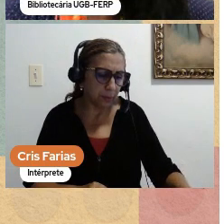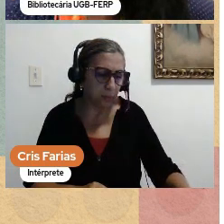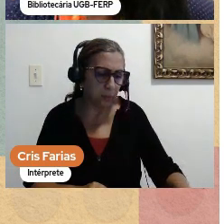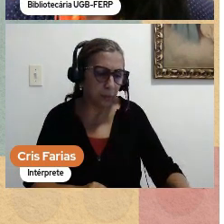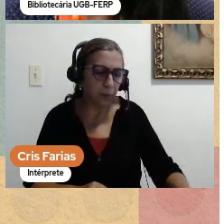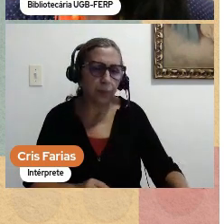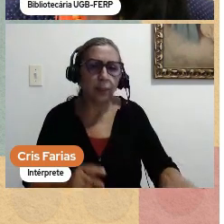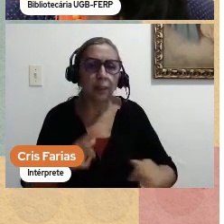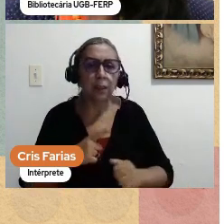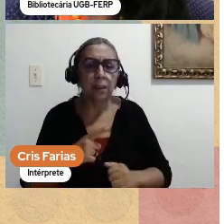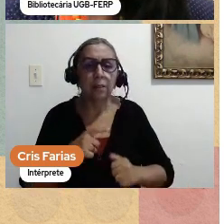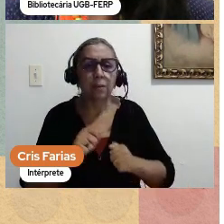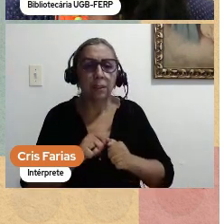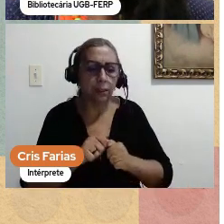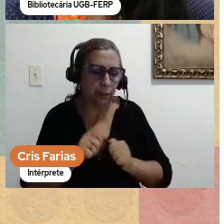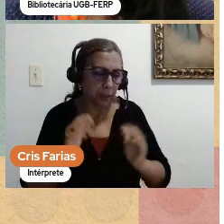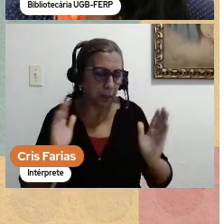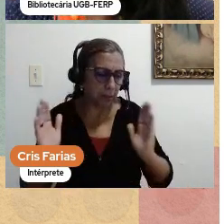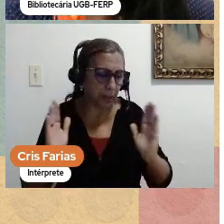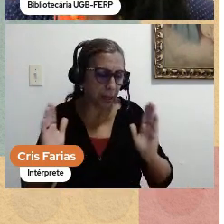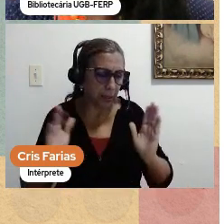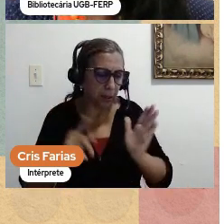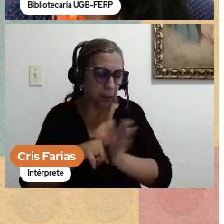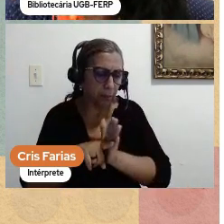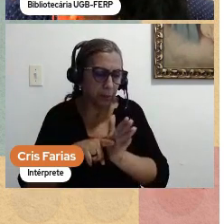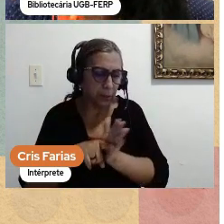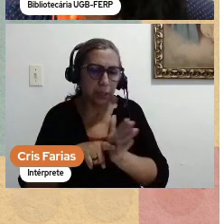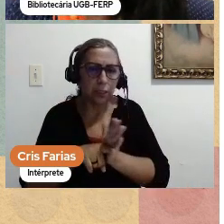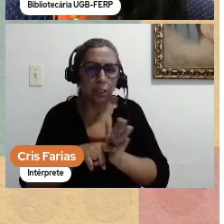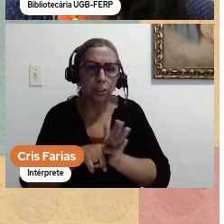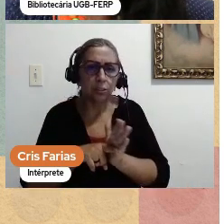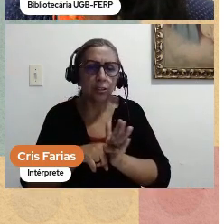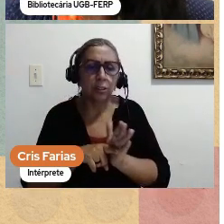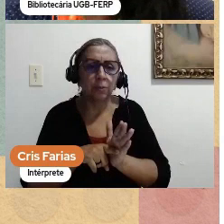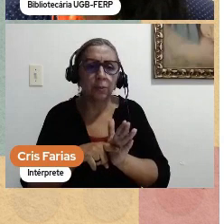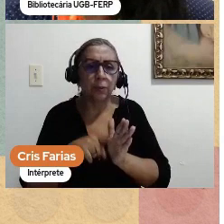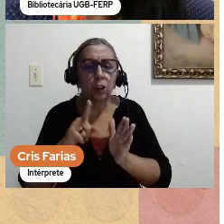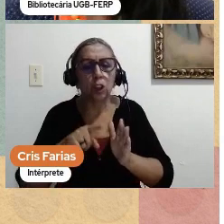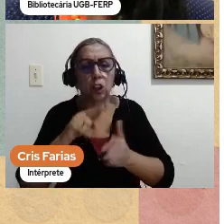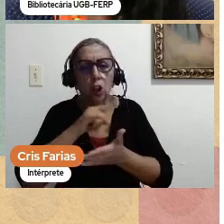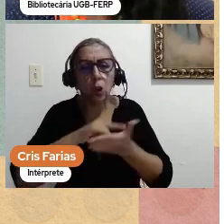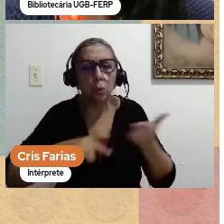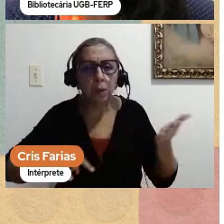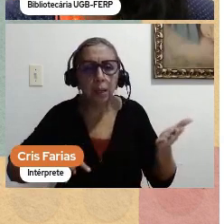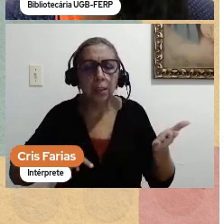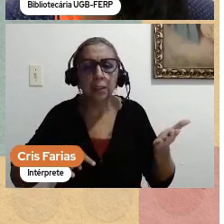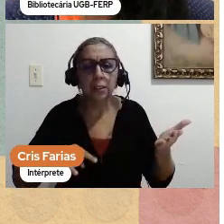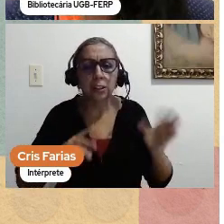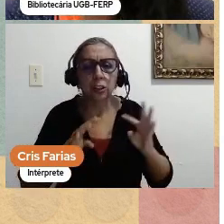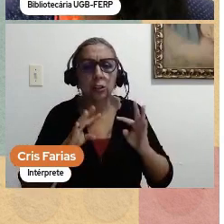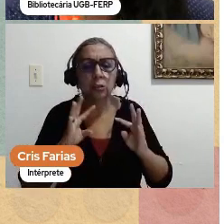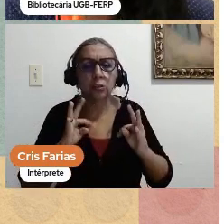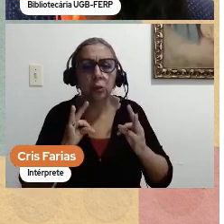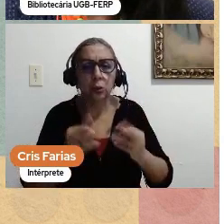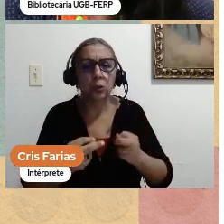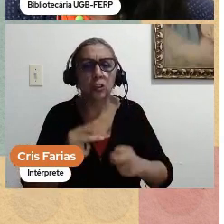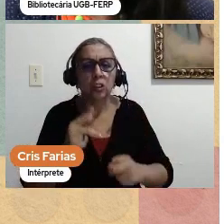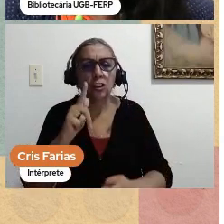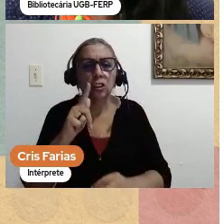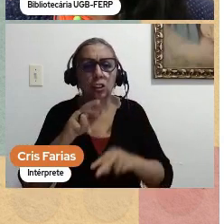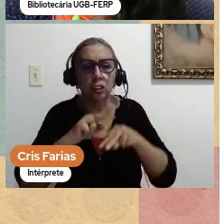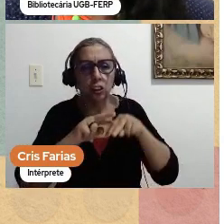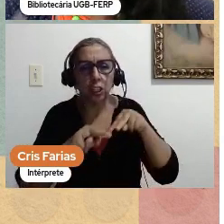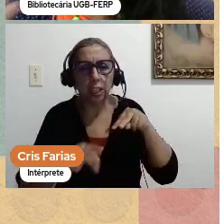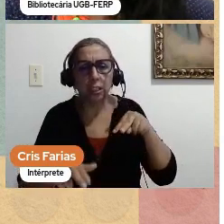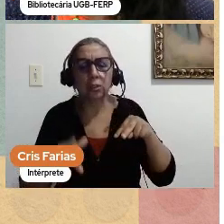base ARC, que é uma base de pesquisa arquivística, de pesquisa documental. Então, todos os gêneros estão lá, né,